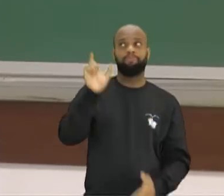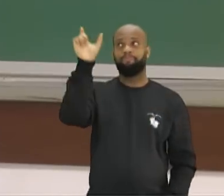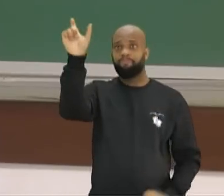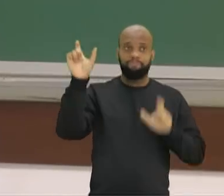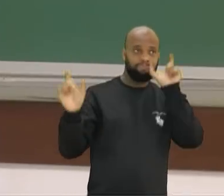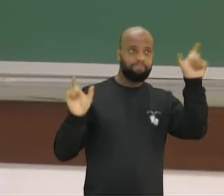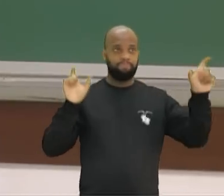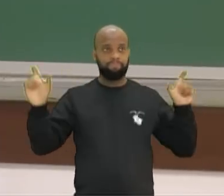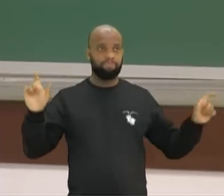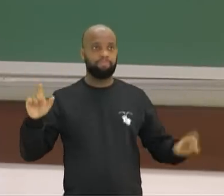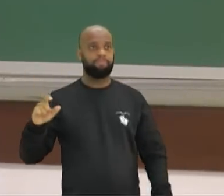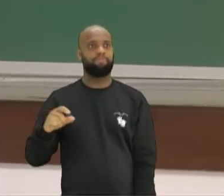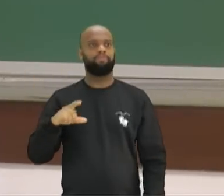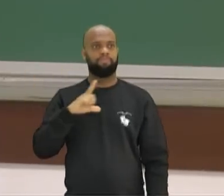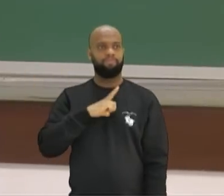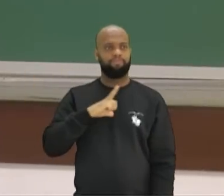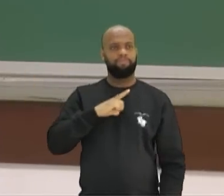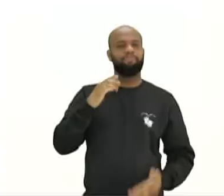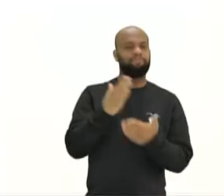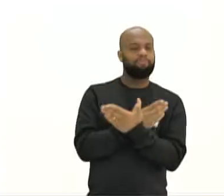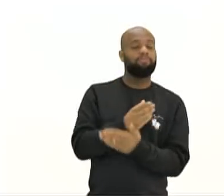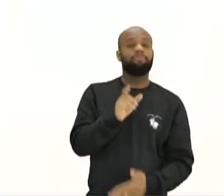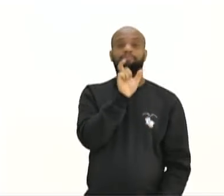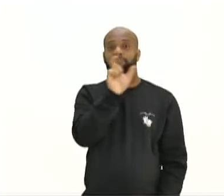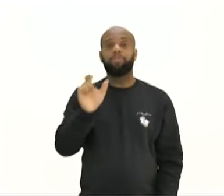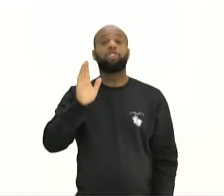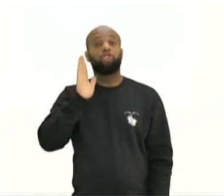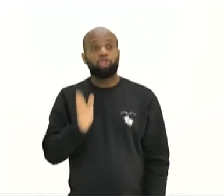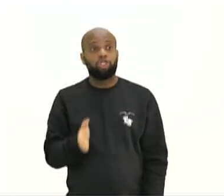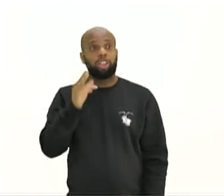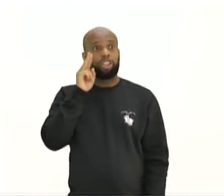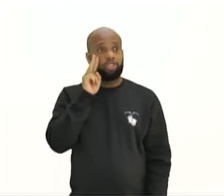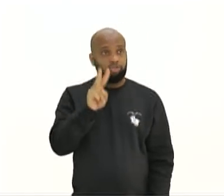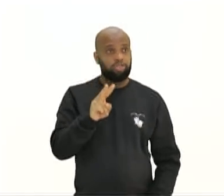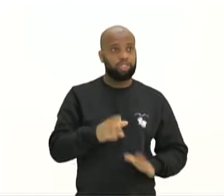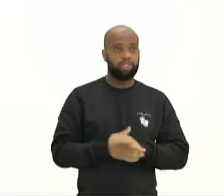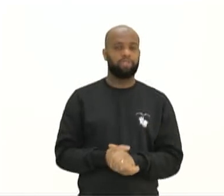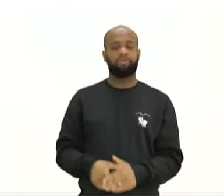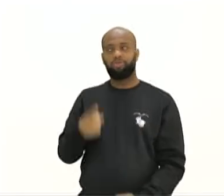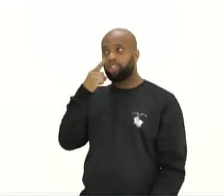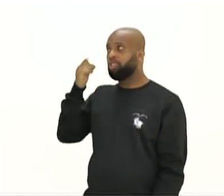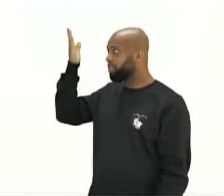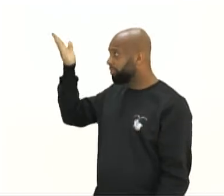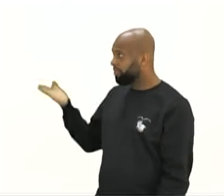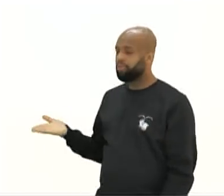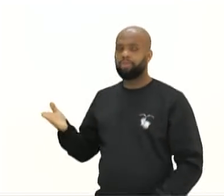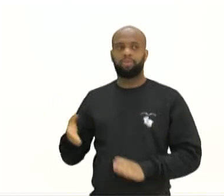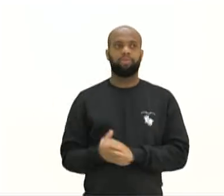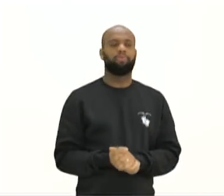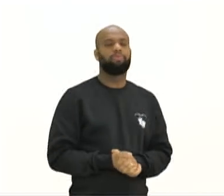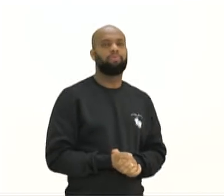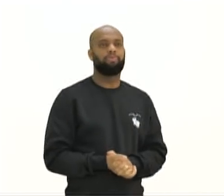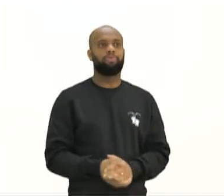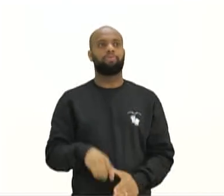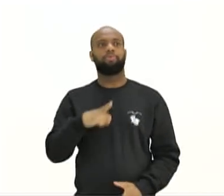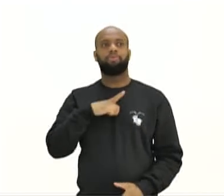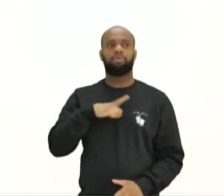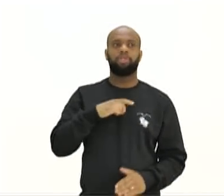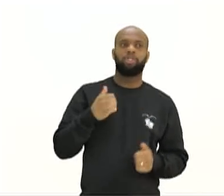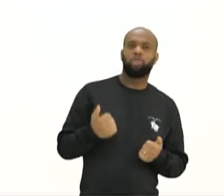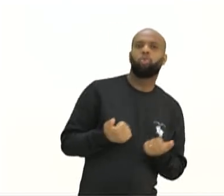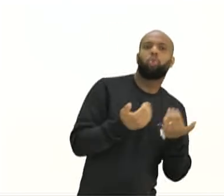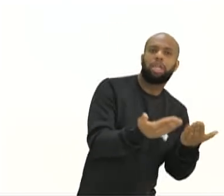Ó. Volunteer, já falamos sobre esse assunto. Associations, donations, né? Então,